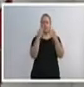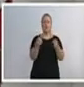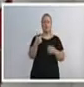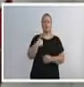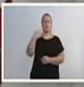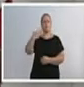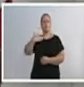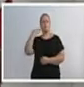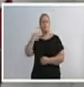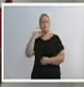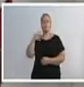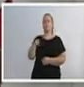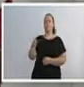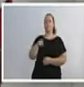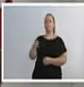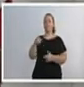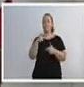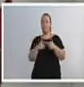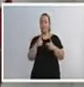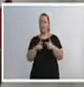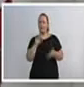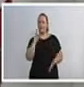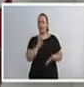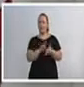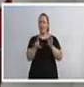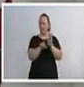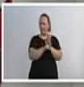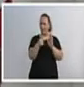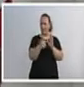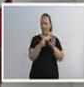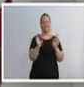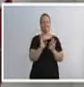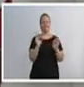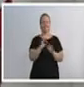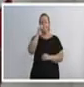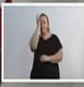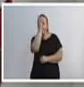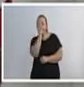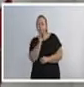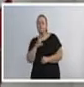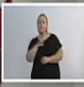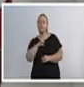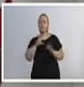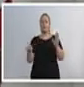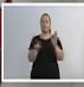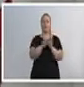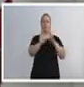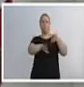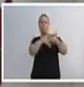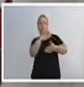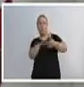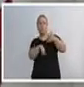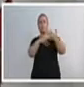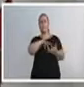como professor, que o grande problema não é a existência de legislação. O Brasil tem das legislações mais avançadas do mundo